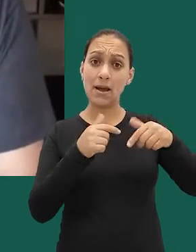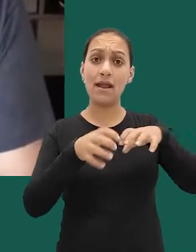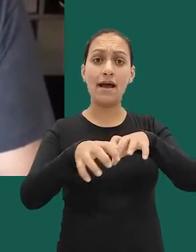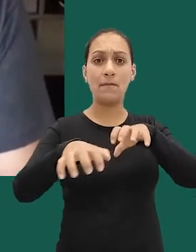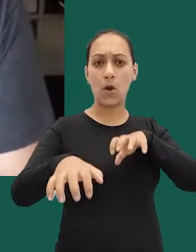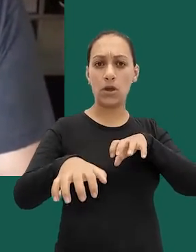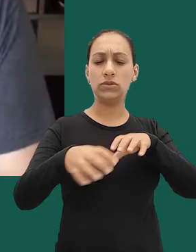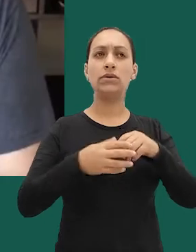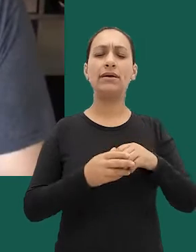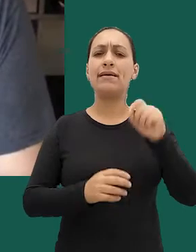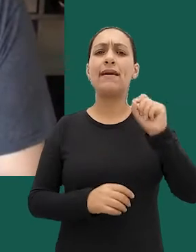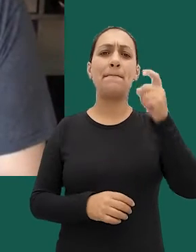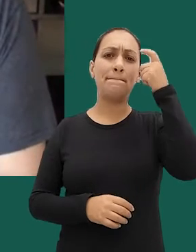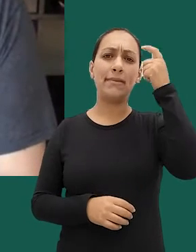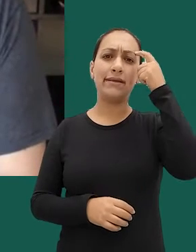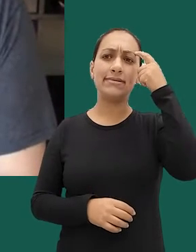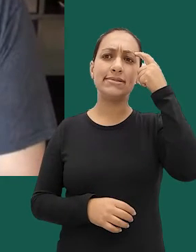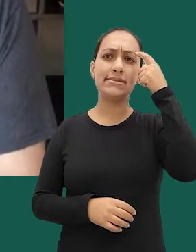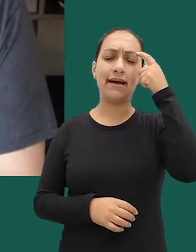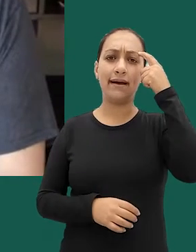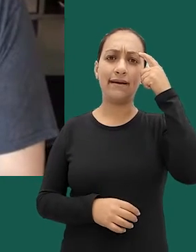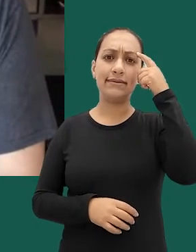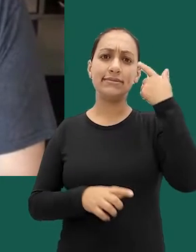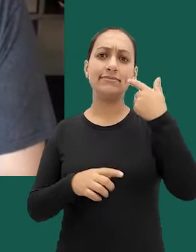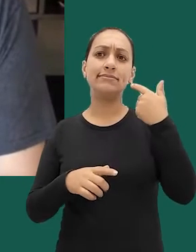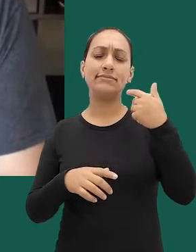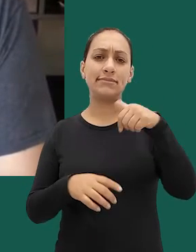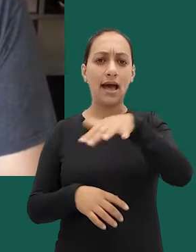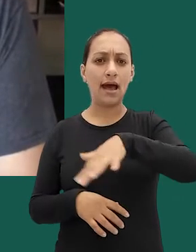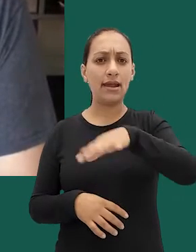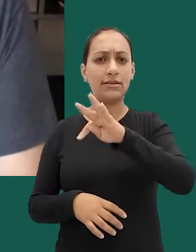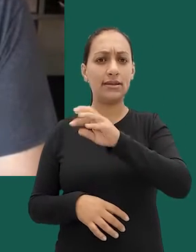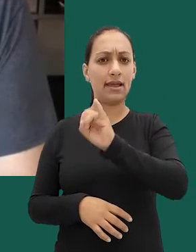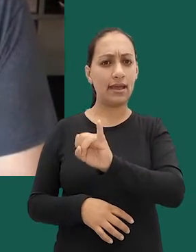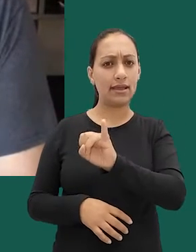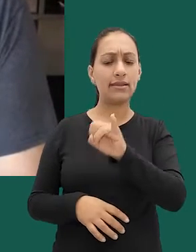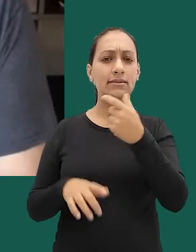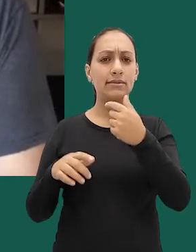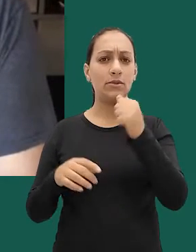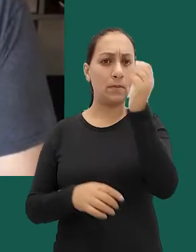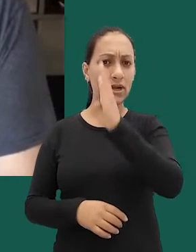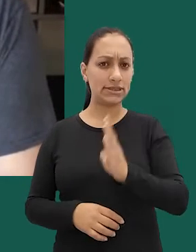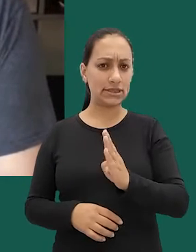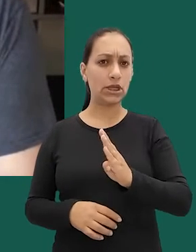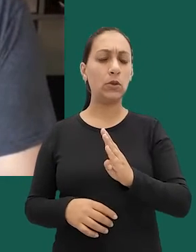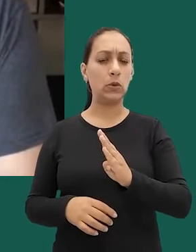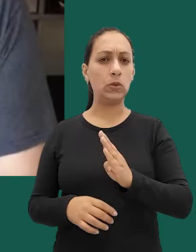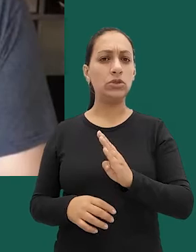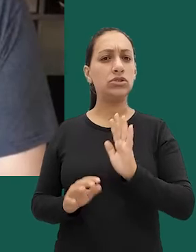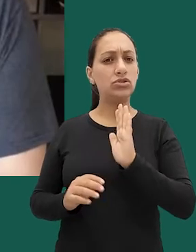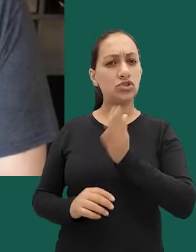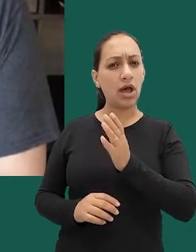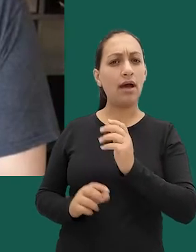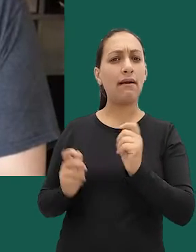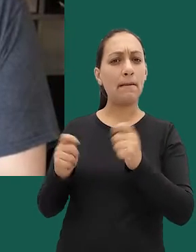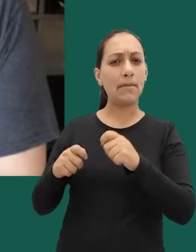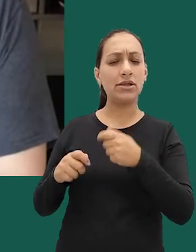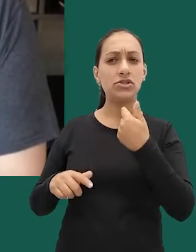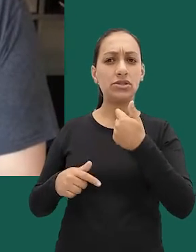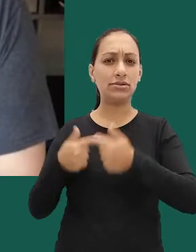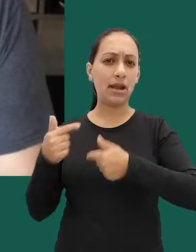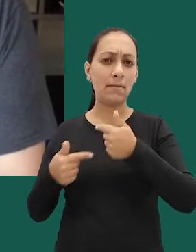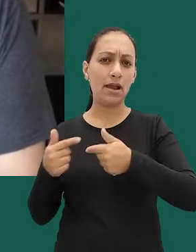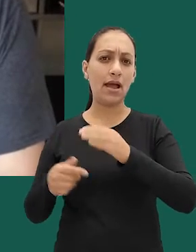movimento, talvez não imediatamente, mas é da área de tecnologia, está no Brasil, já dá para ir construindo cases no Brasil? Qual